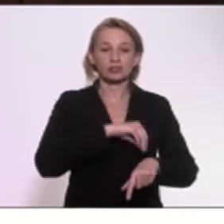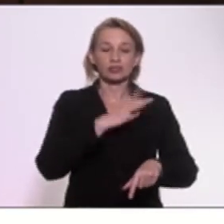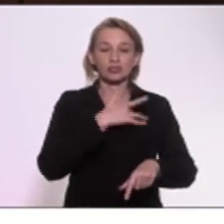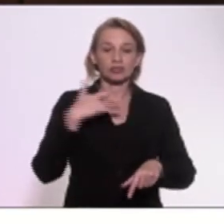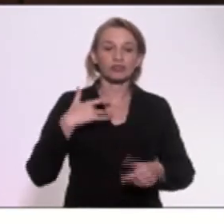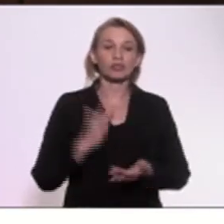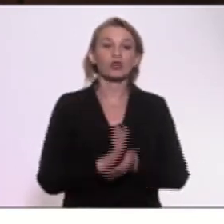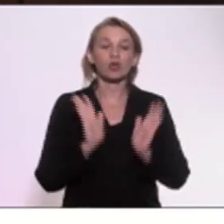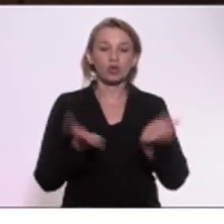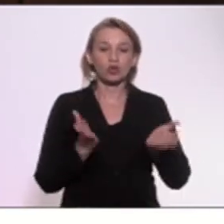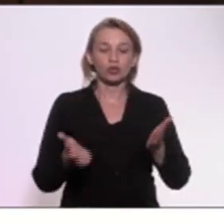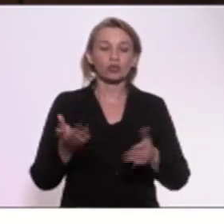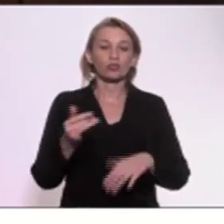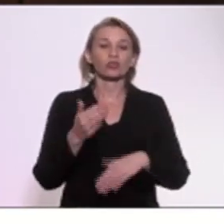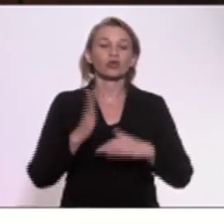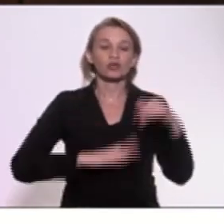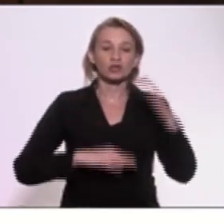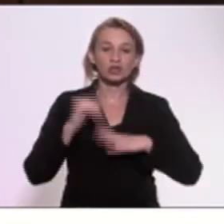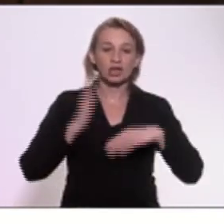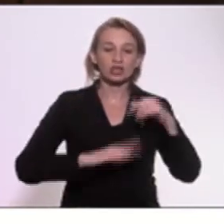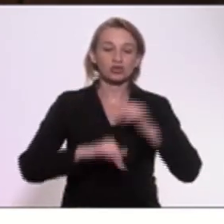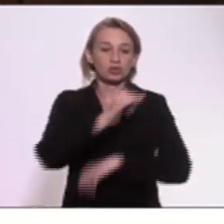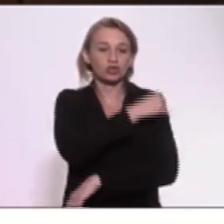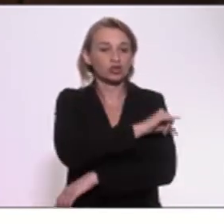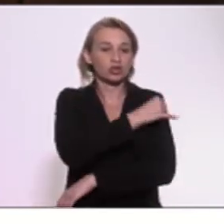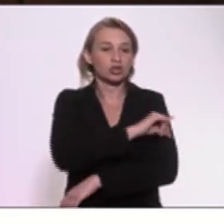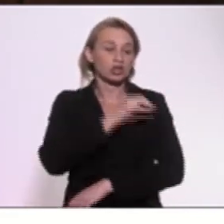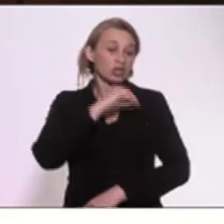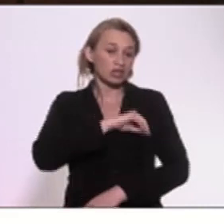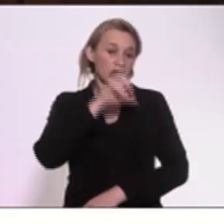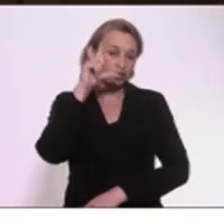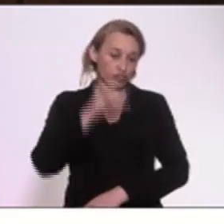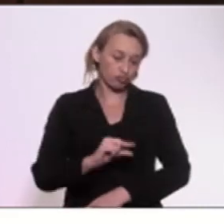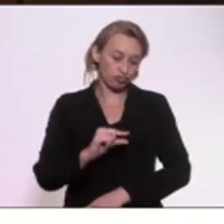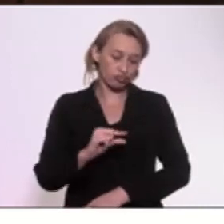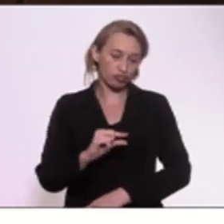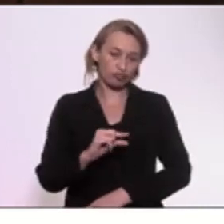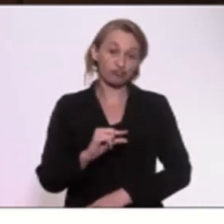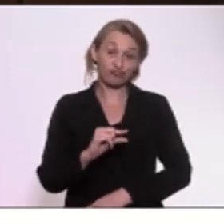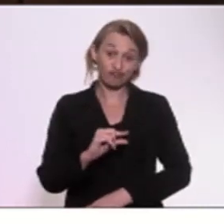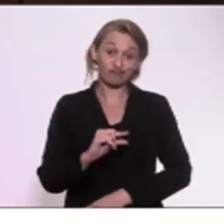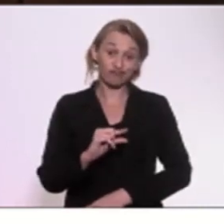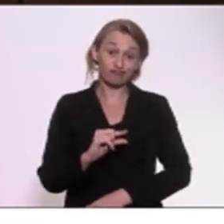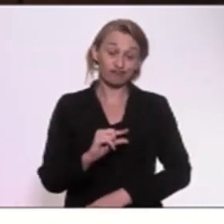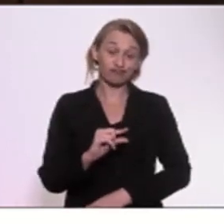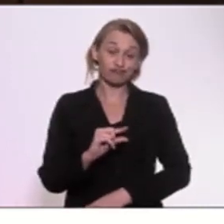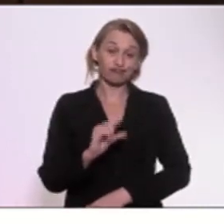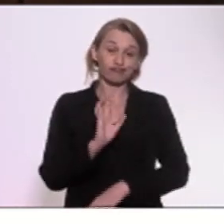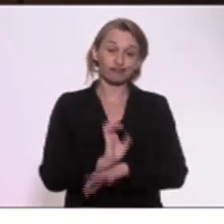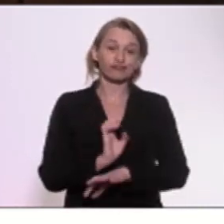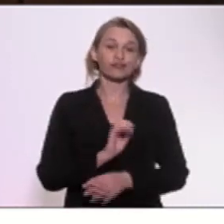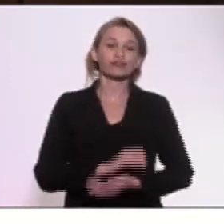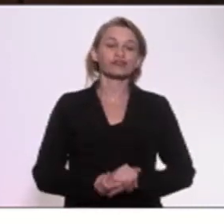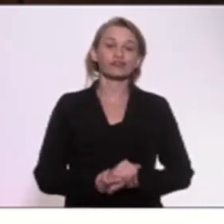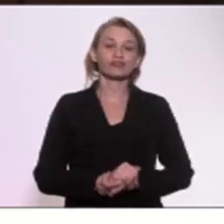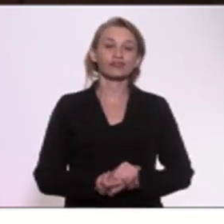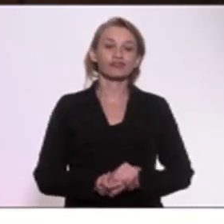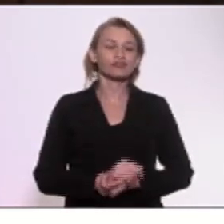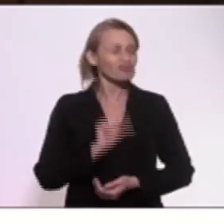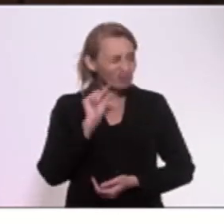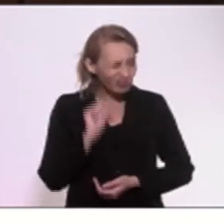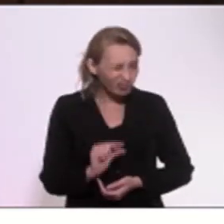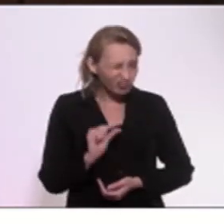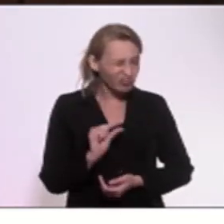de Janeiro que estão recebendo os salários mais baixos do estado e muito